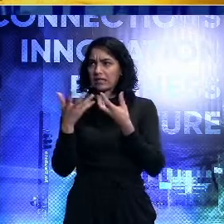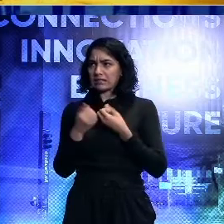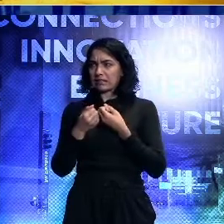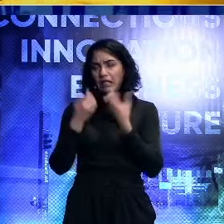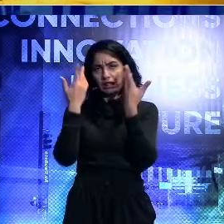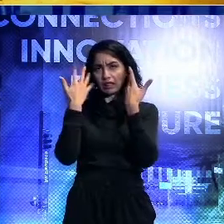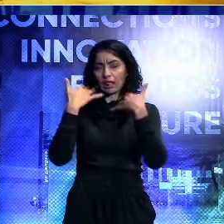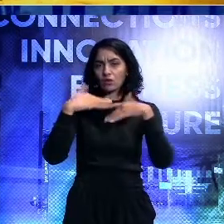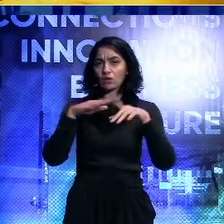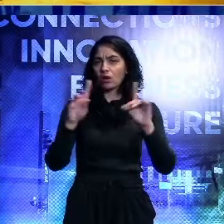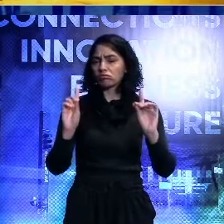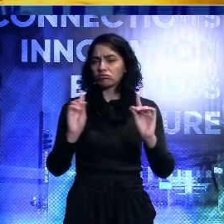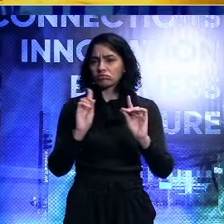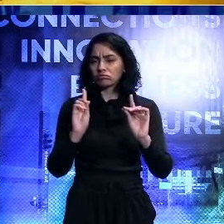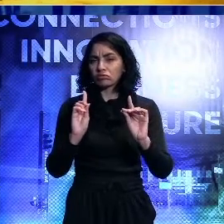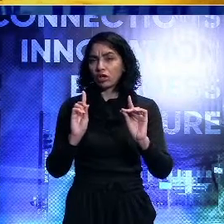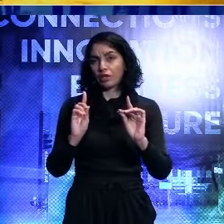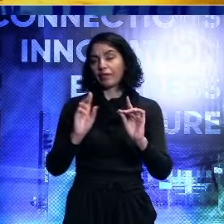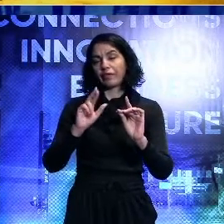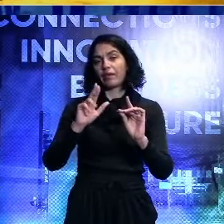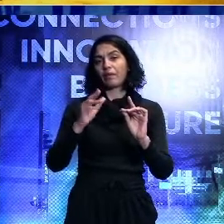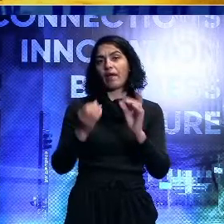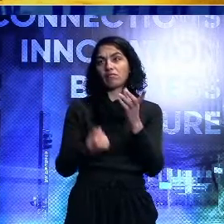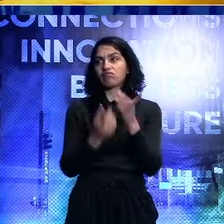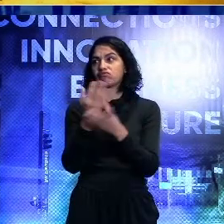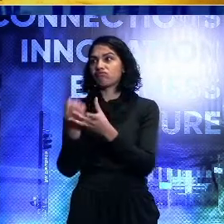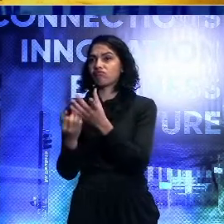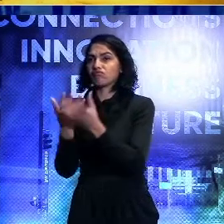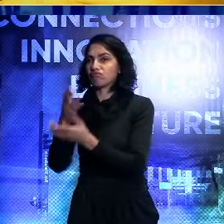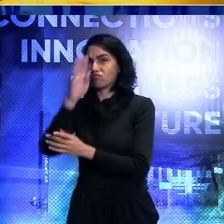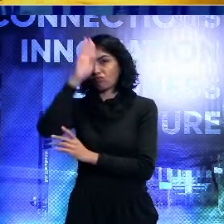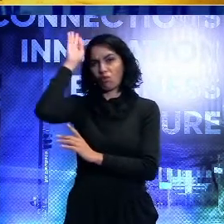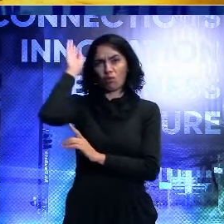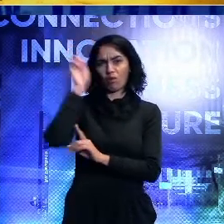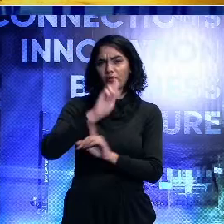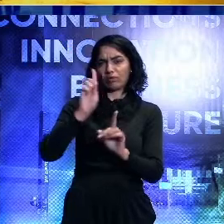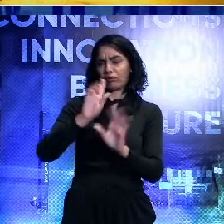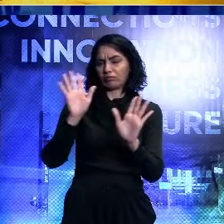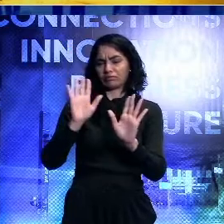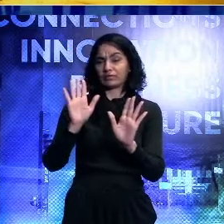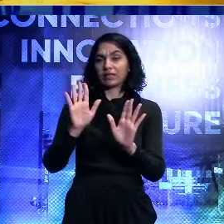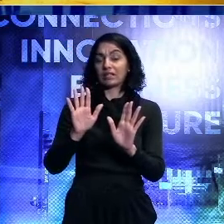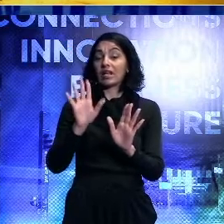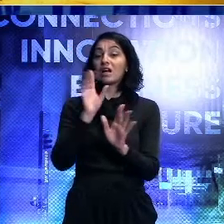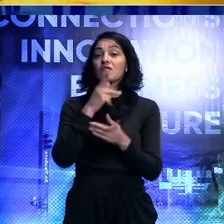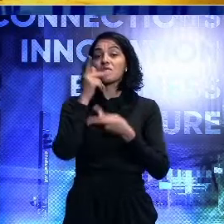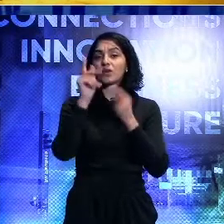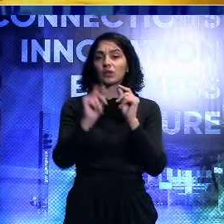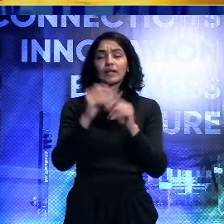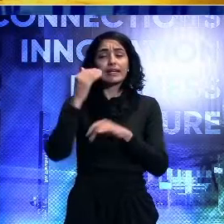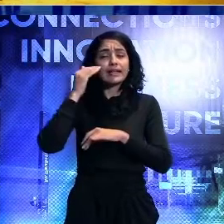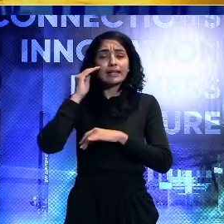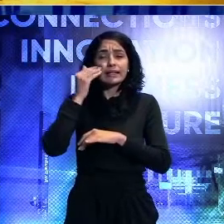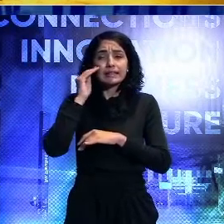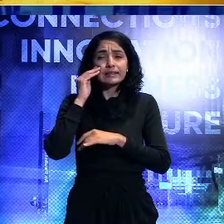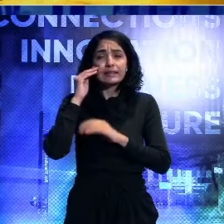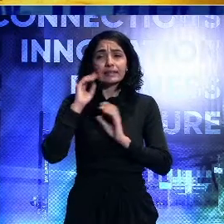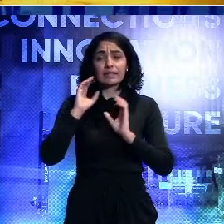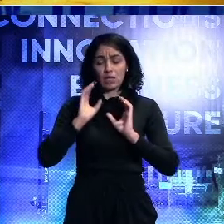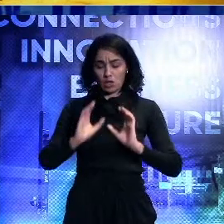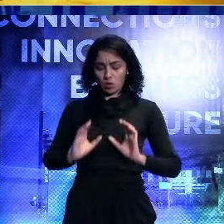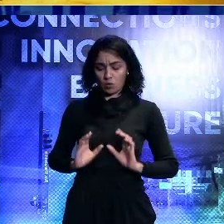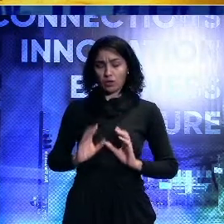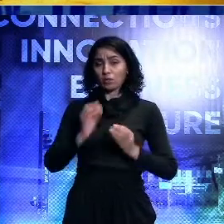tentar apagar fogo ou coisas desse tipo. A gente está falando, de fato, de entender o comportamento da nossa